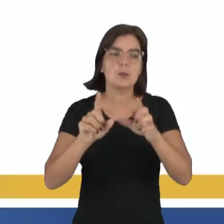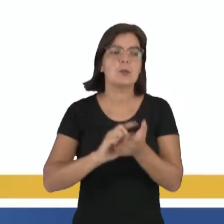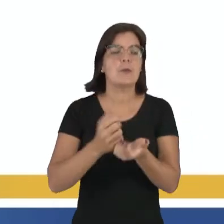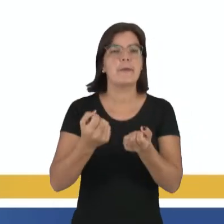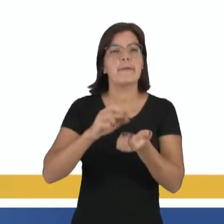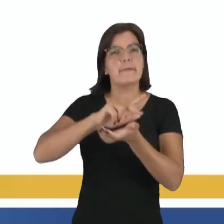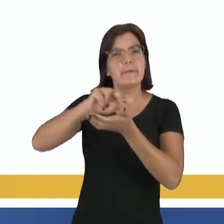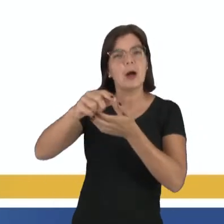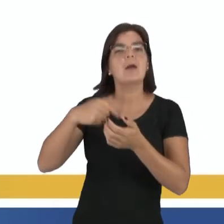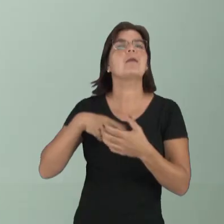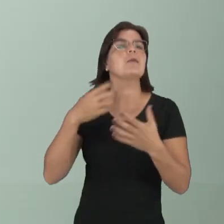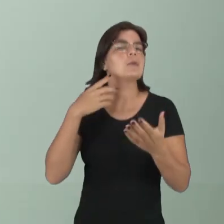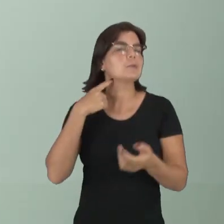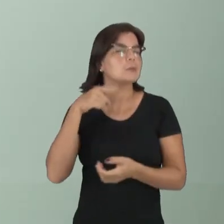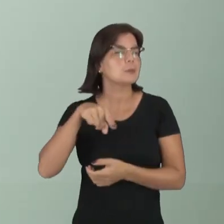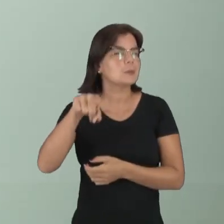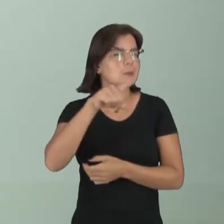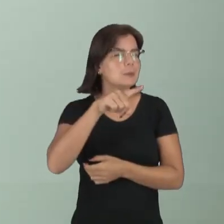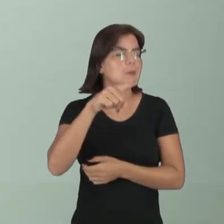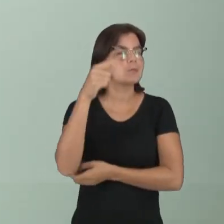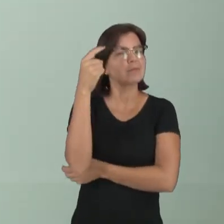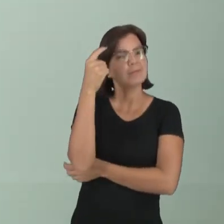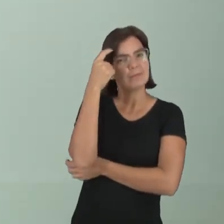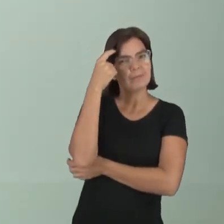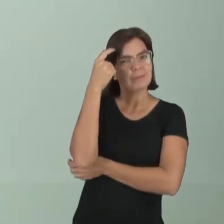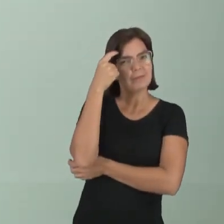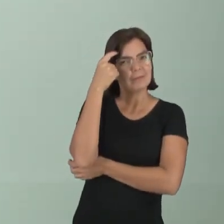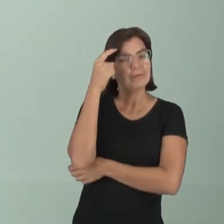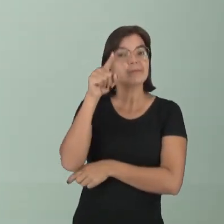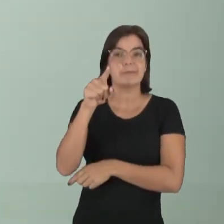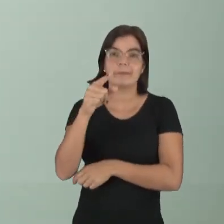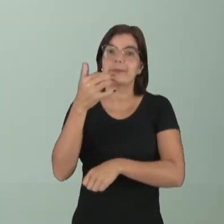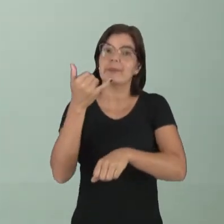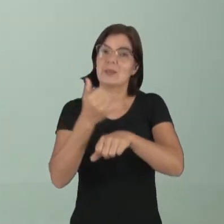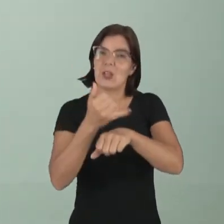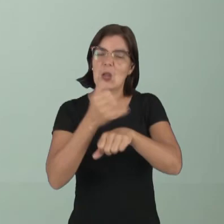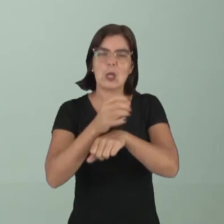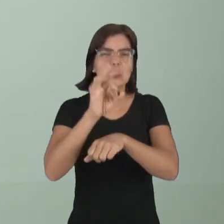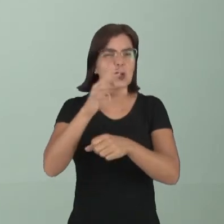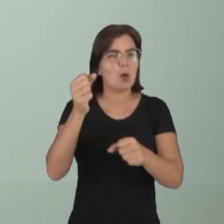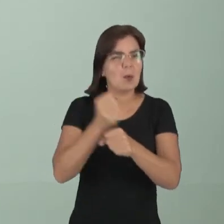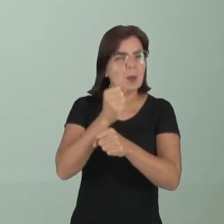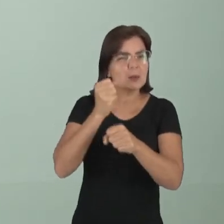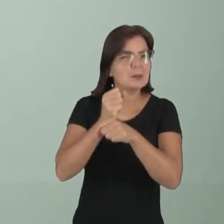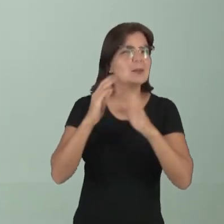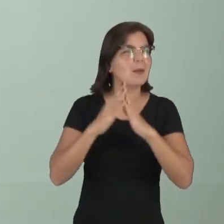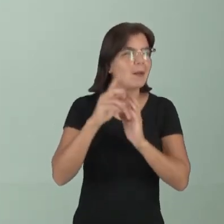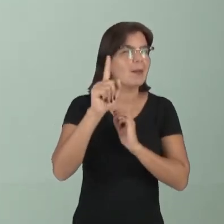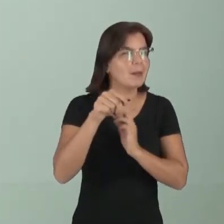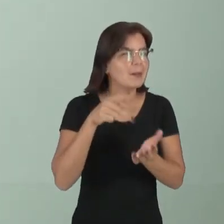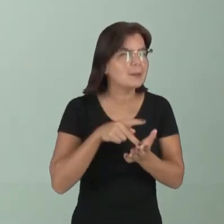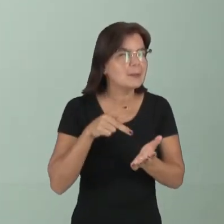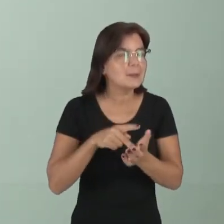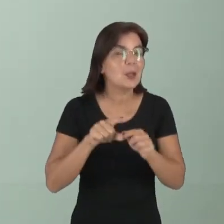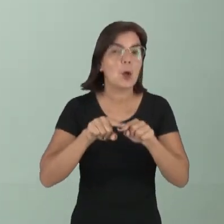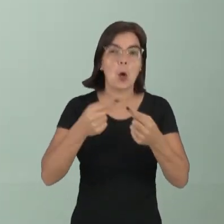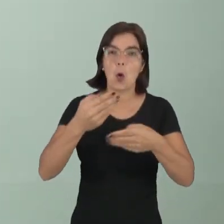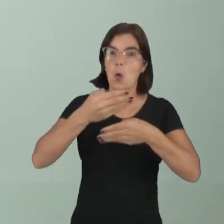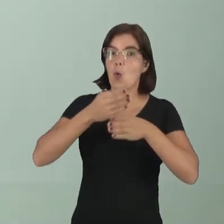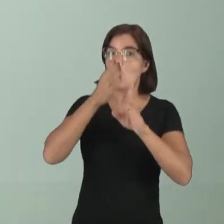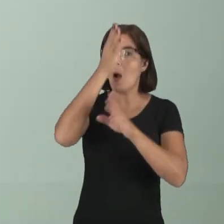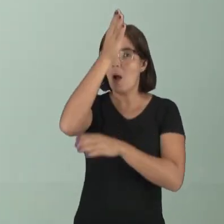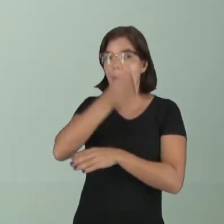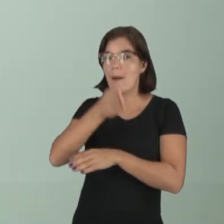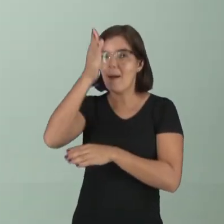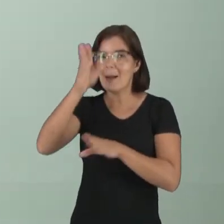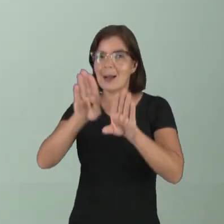entre outros. Eu aposto que você pensou que ferro era só para construir casa, não é verdade? Ou a grade da porta